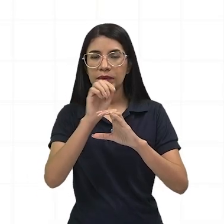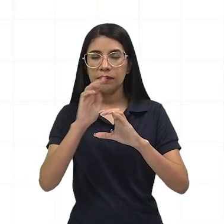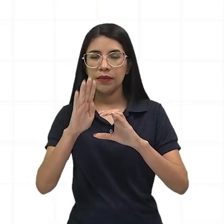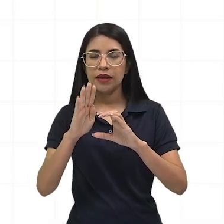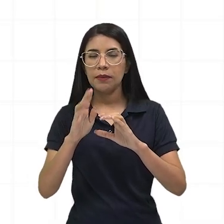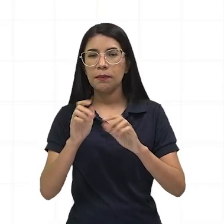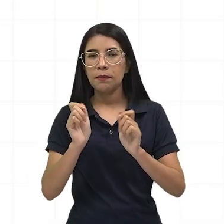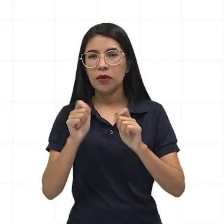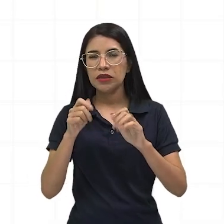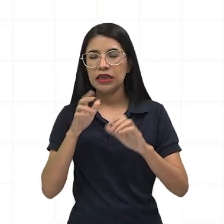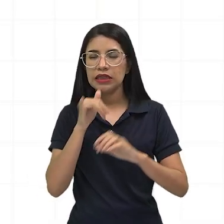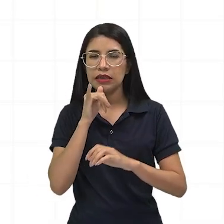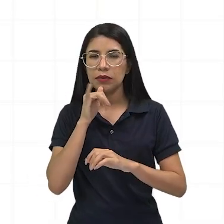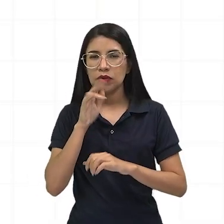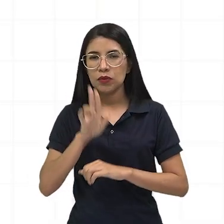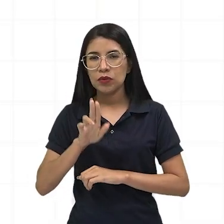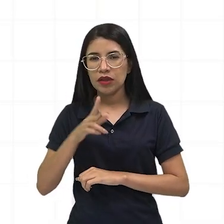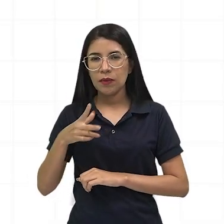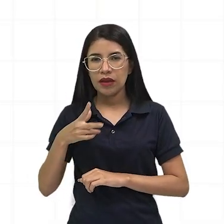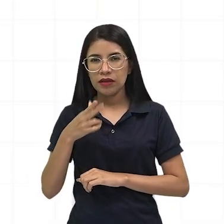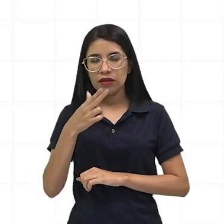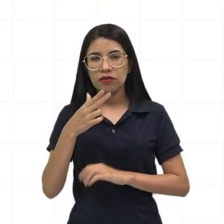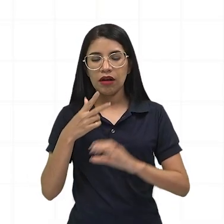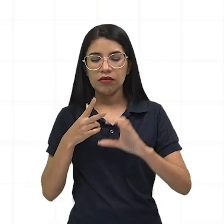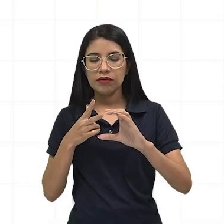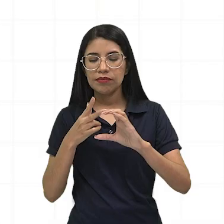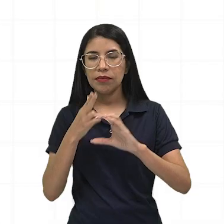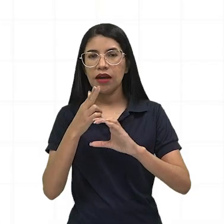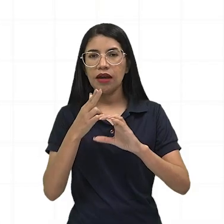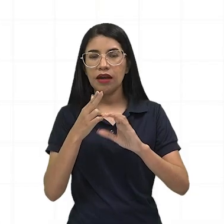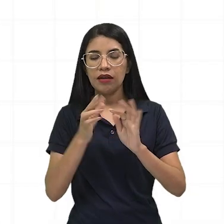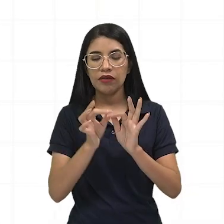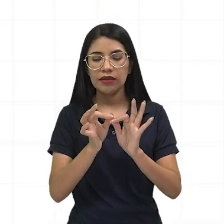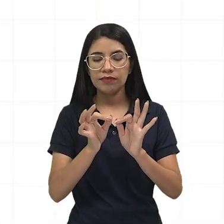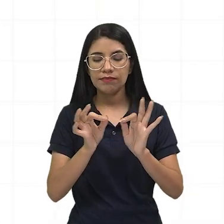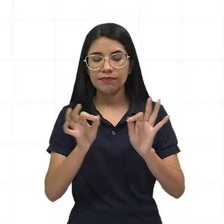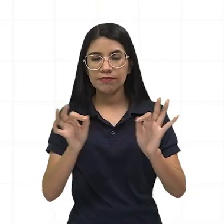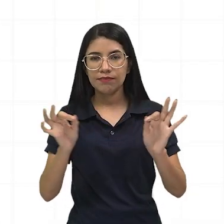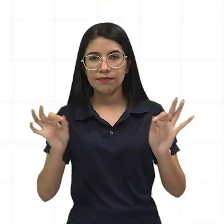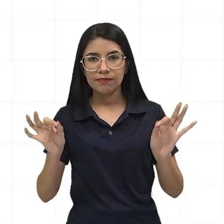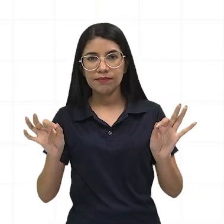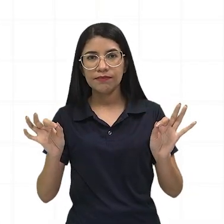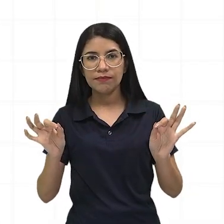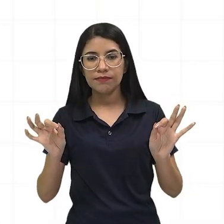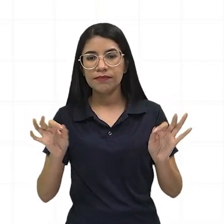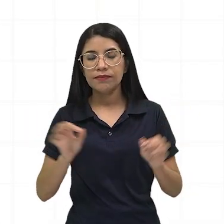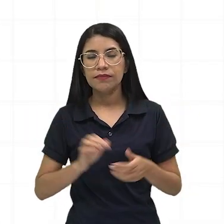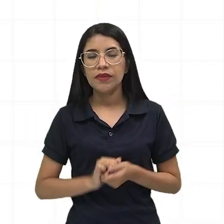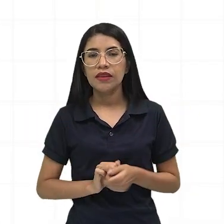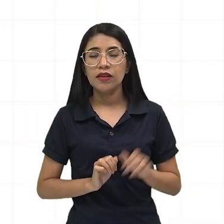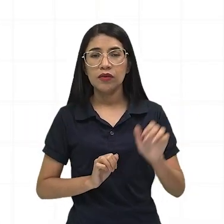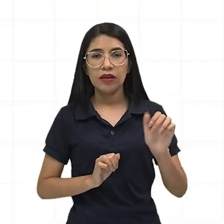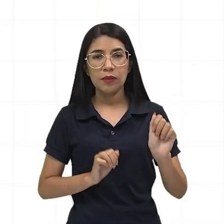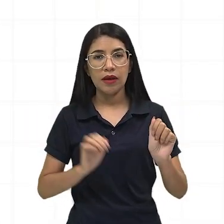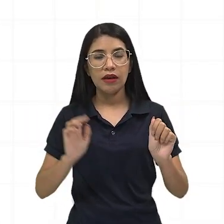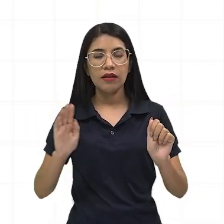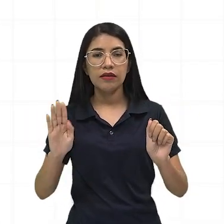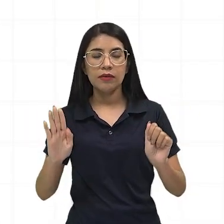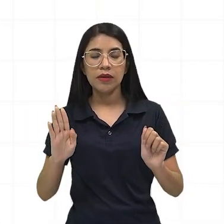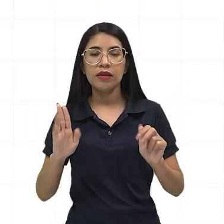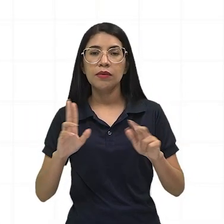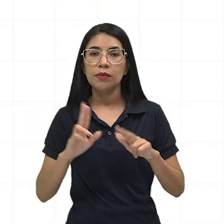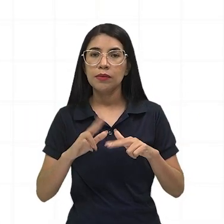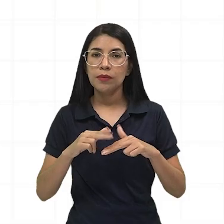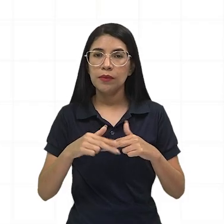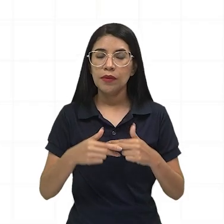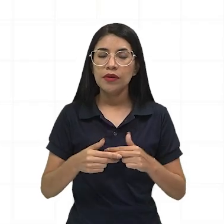cortasse. Quando eu faço isso, olha, eu tenho este segmento que vai de A até B. Por isso que ele